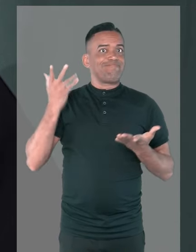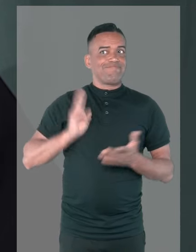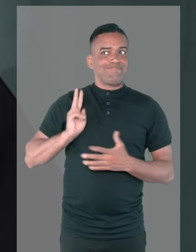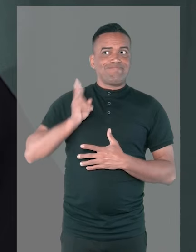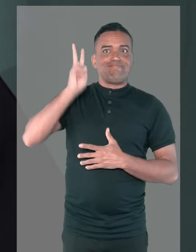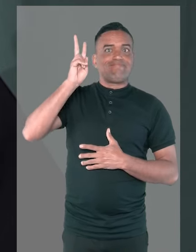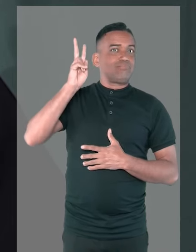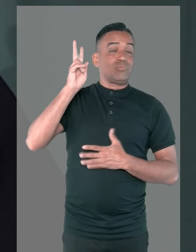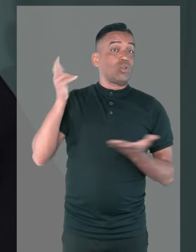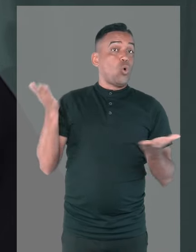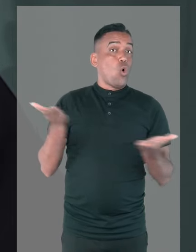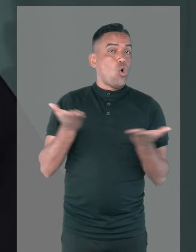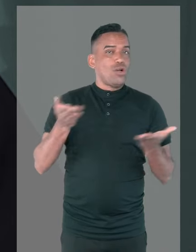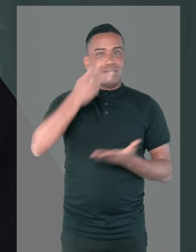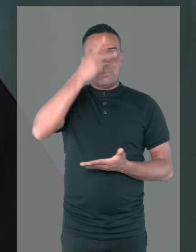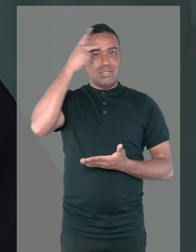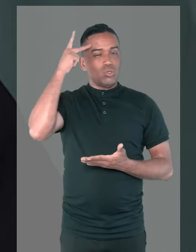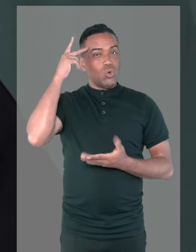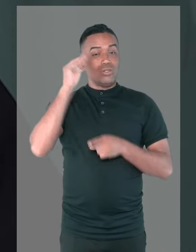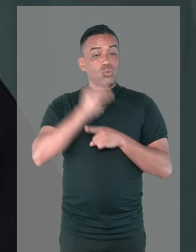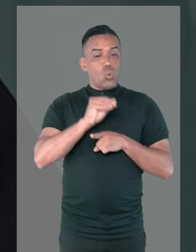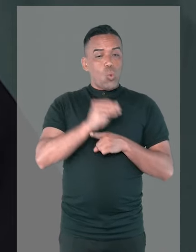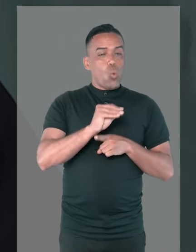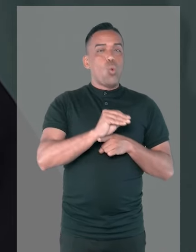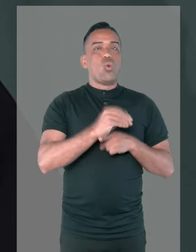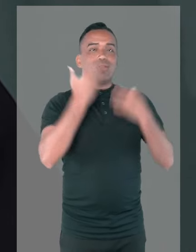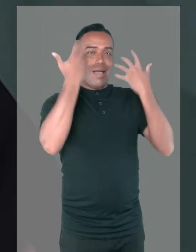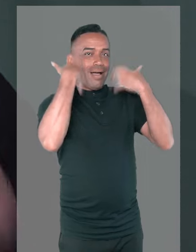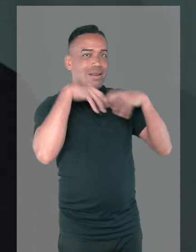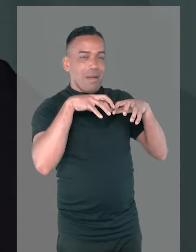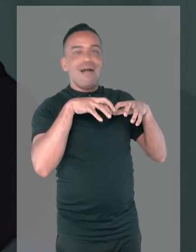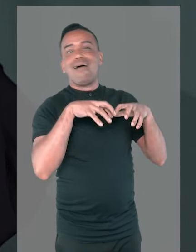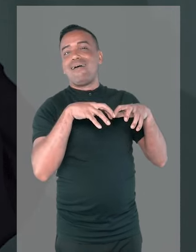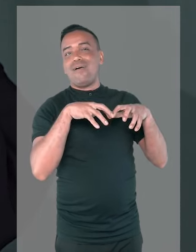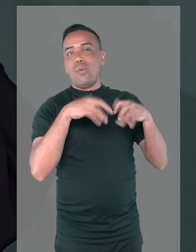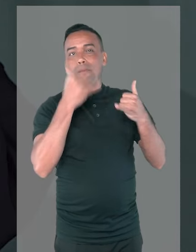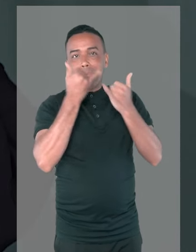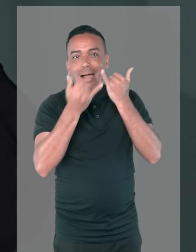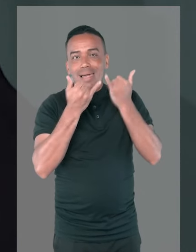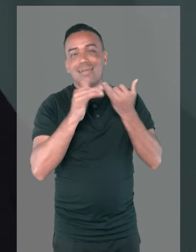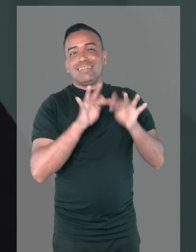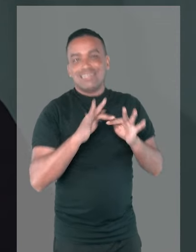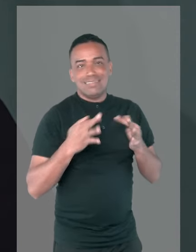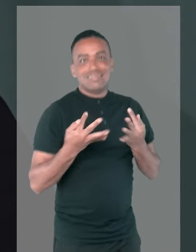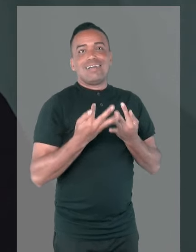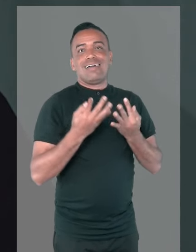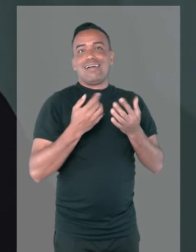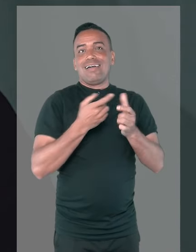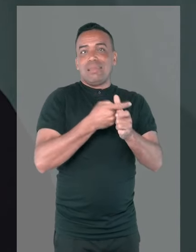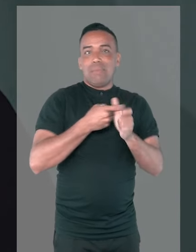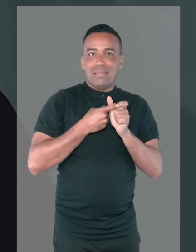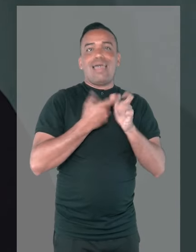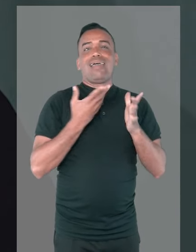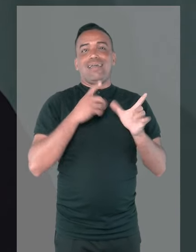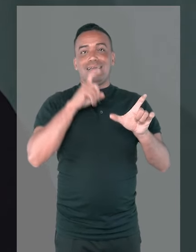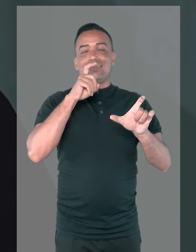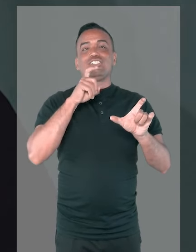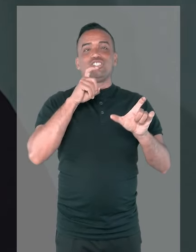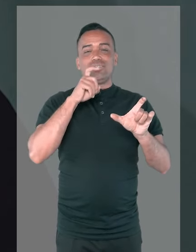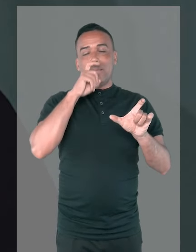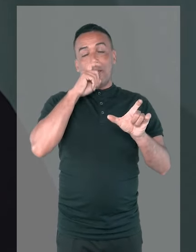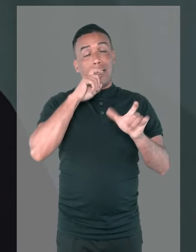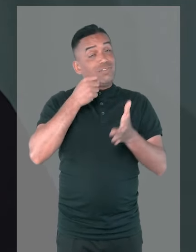têm pets, tratam seus animais e são dependentes emocionais desses animais. Às vezes